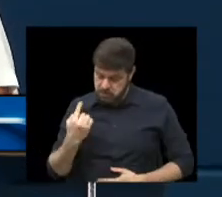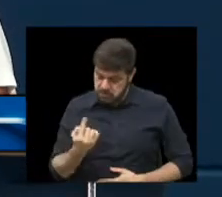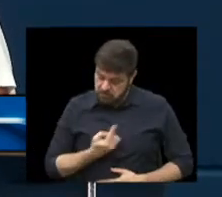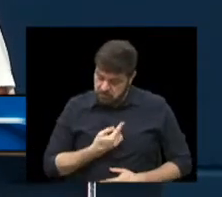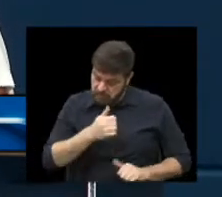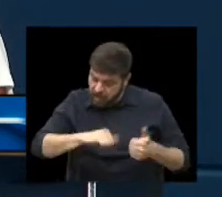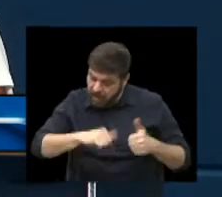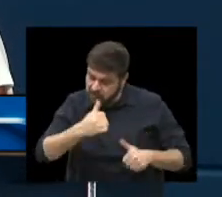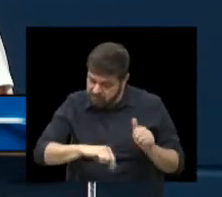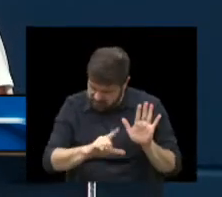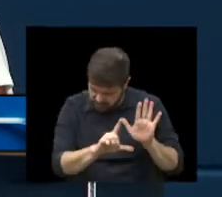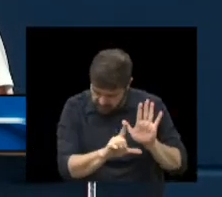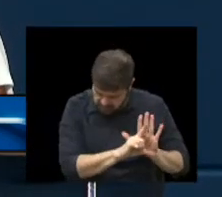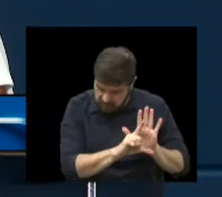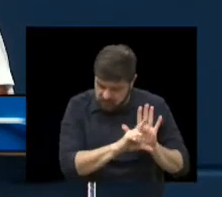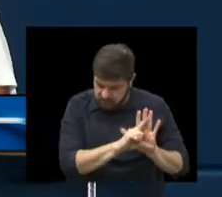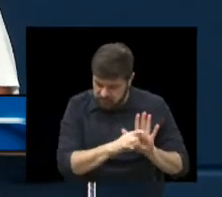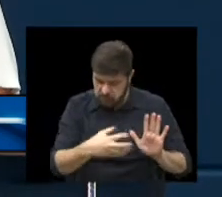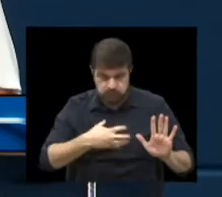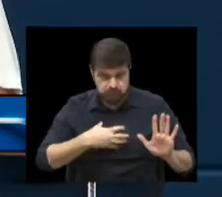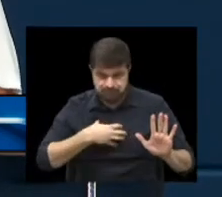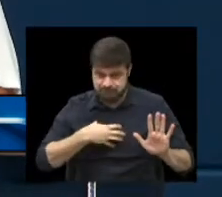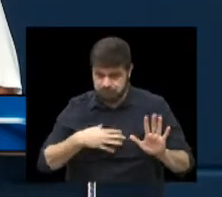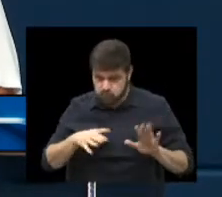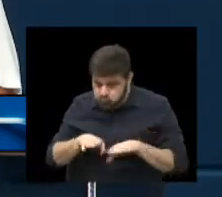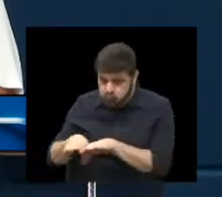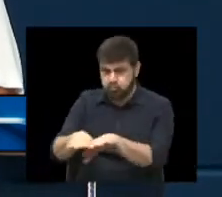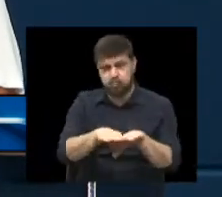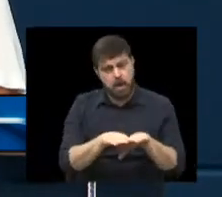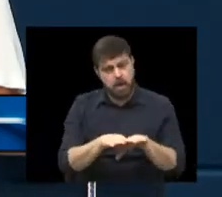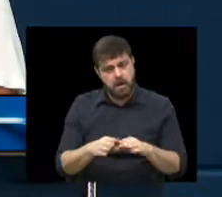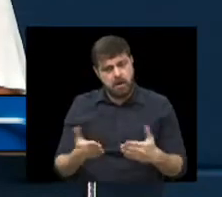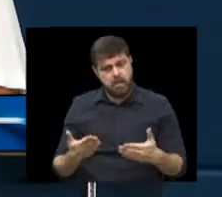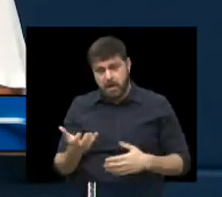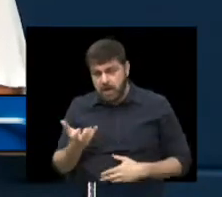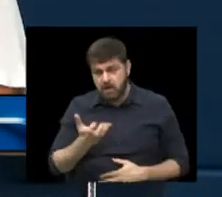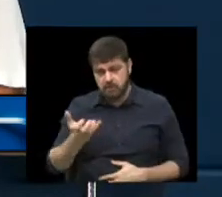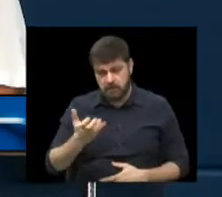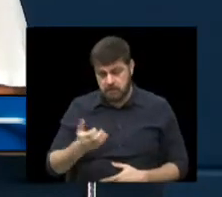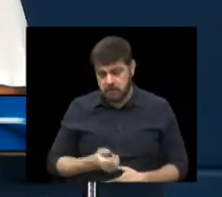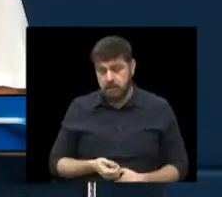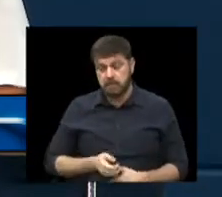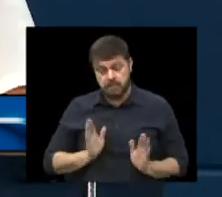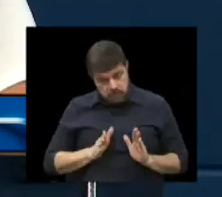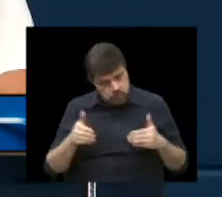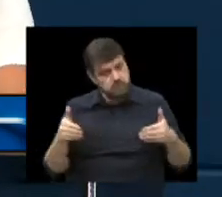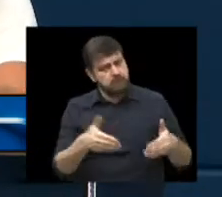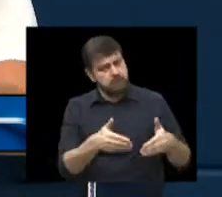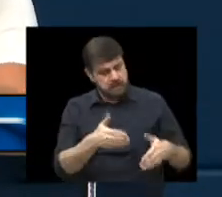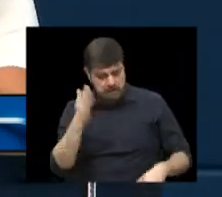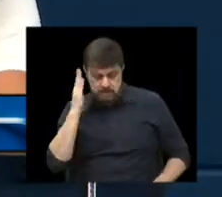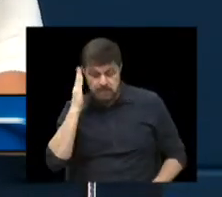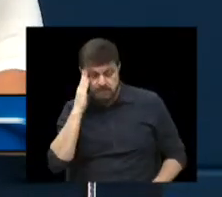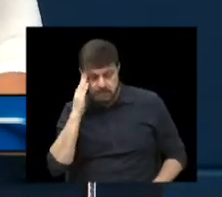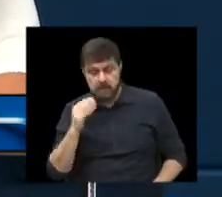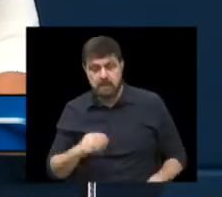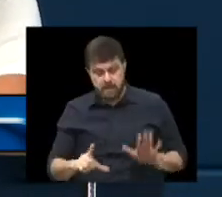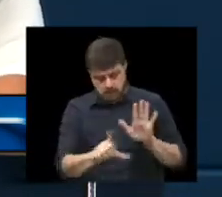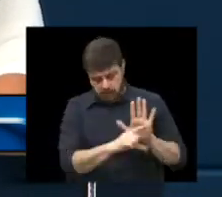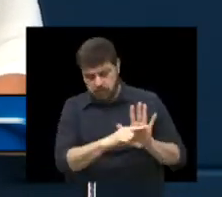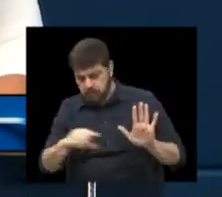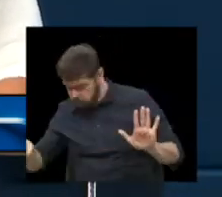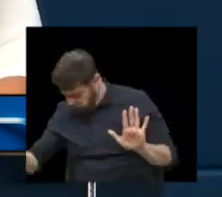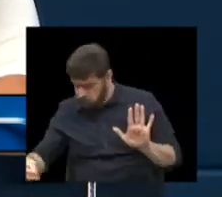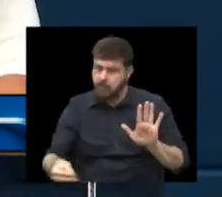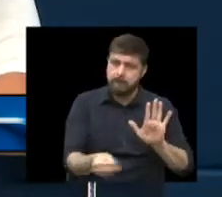adotado de forma geral, mas quero problematizar e vou propor emendas